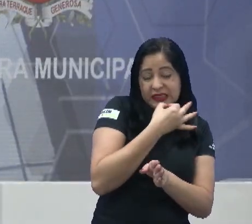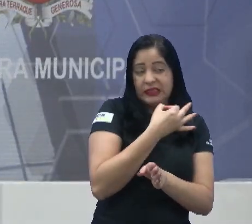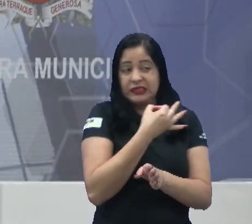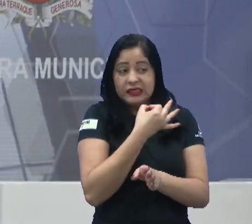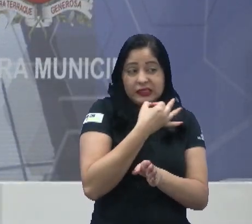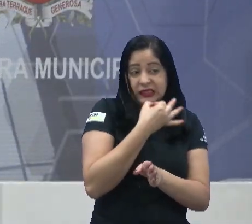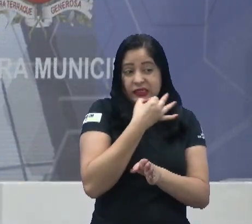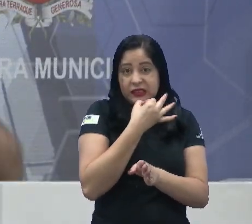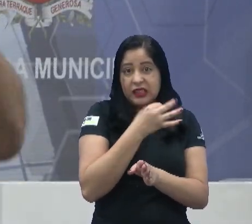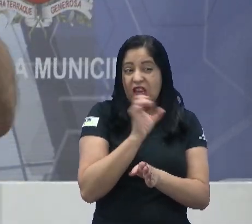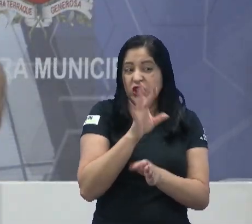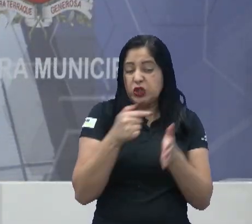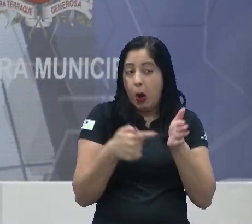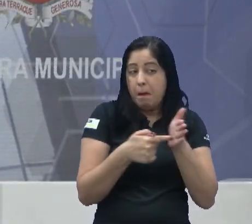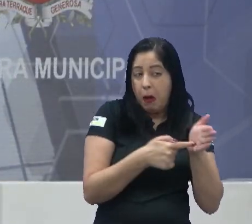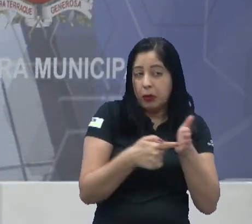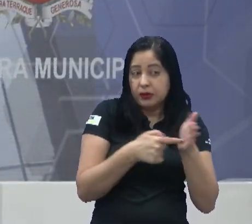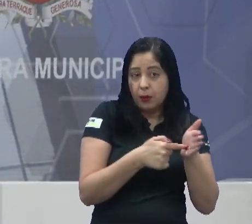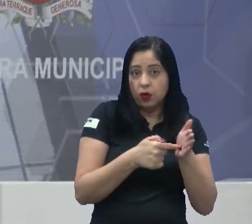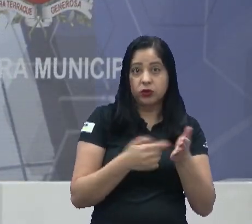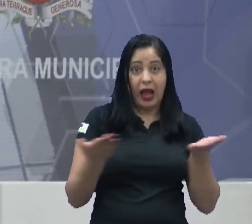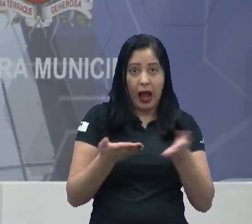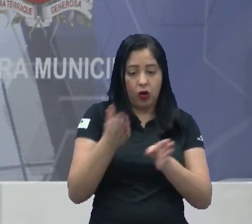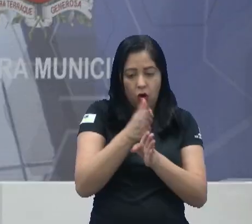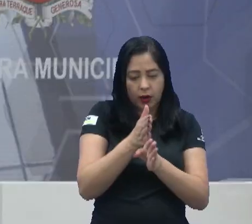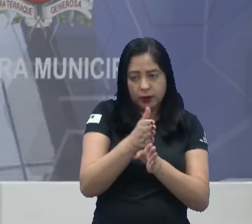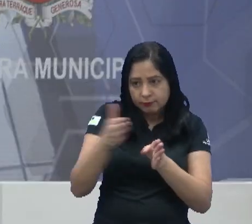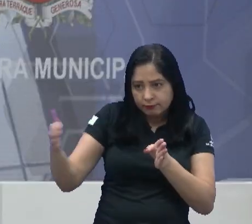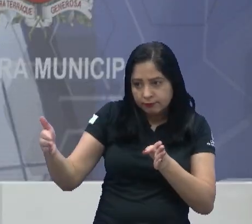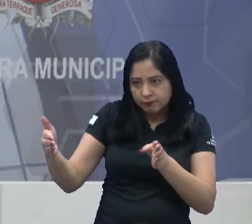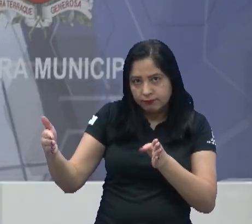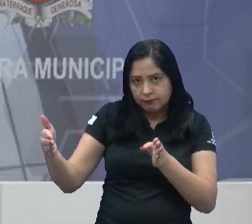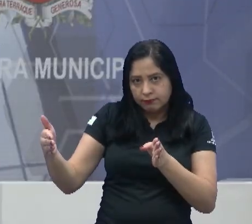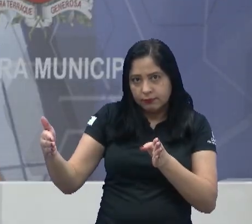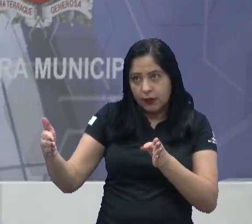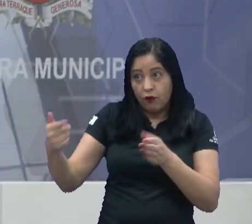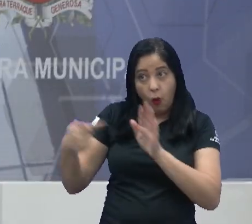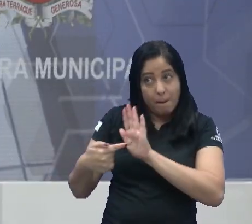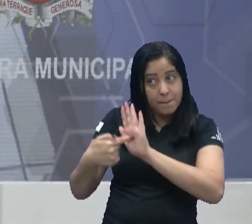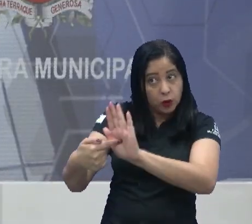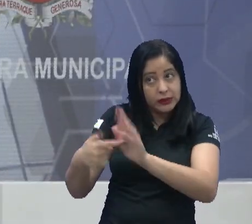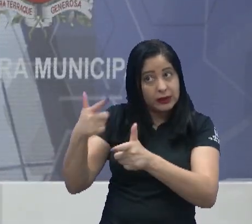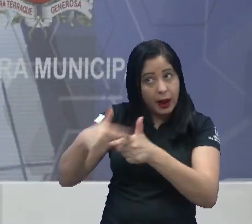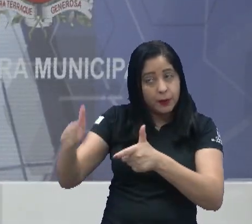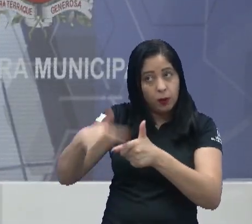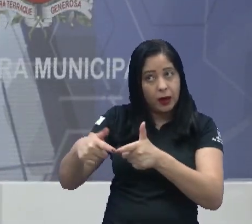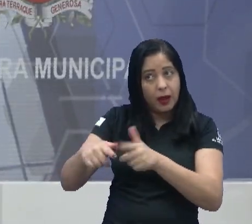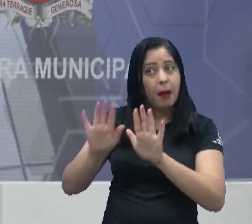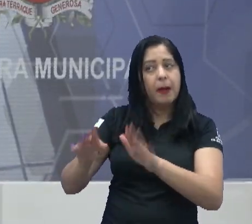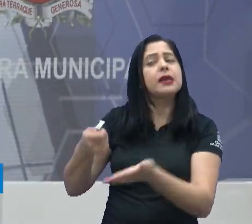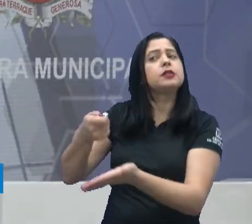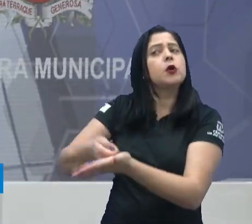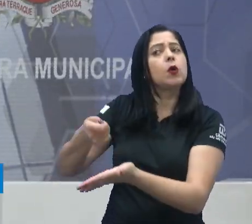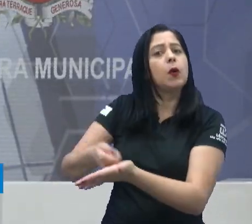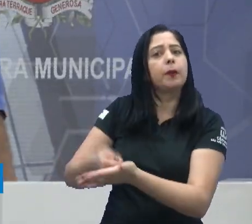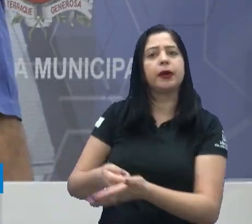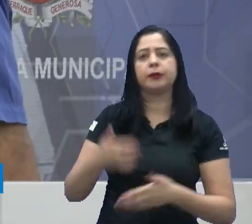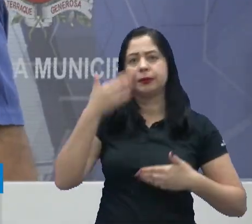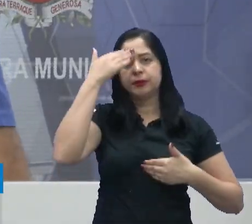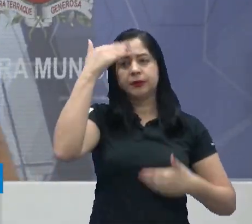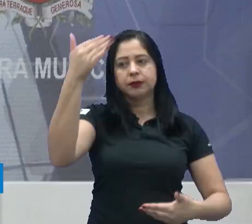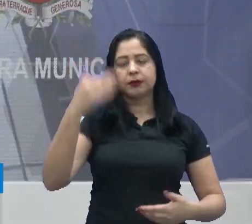apontando. Agora nós vamos continuar apontando e buscando a solução para a nossa cidade. Obrigado, senhor presidente.